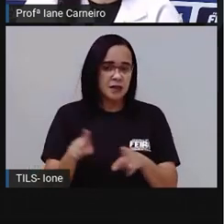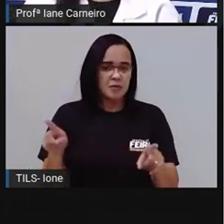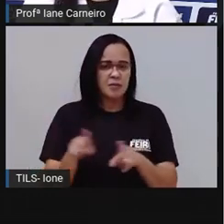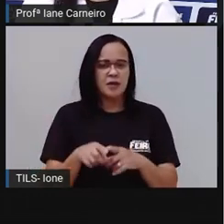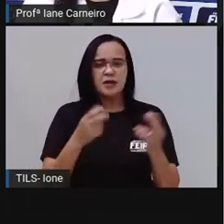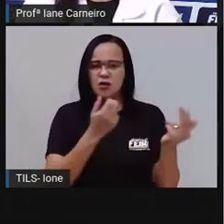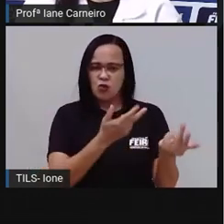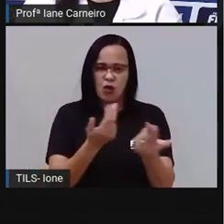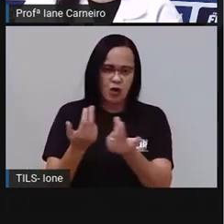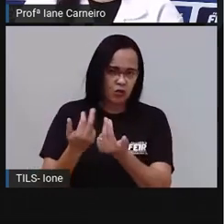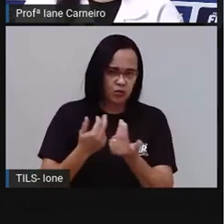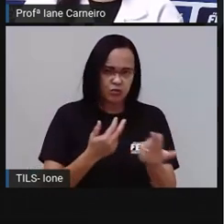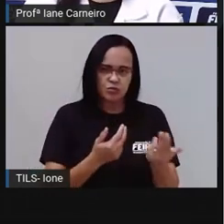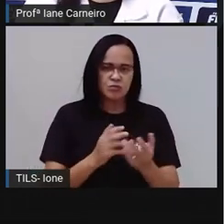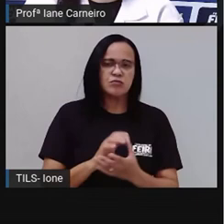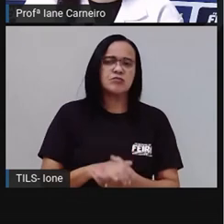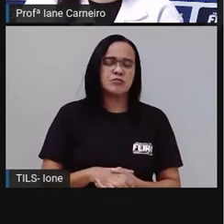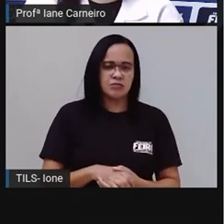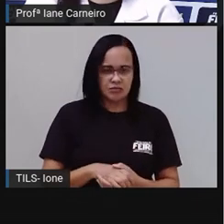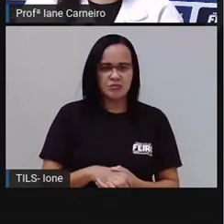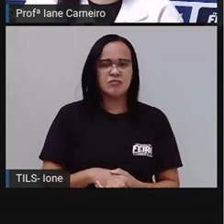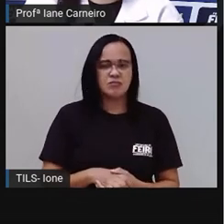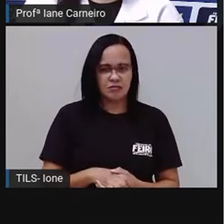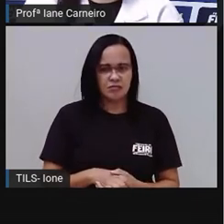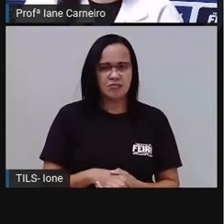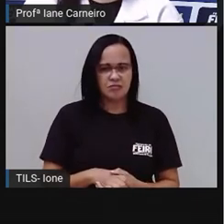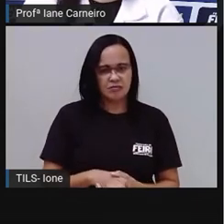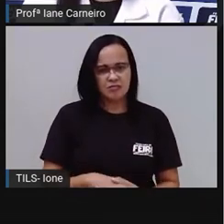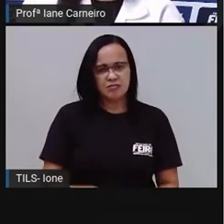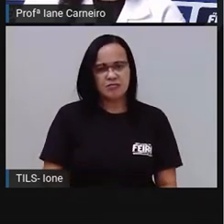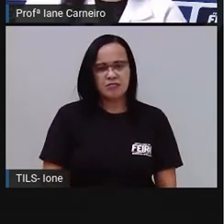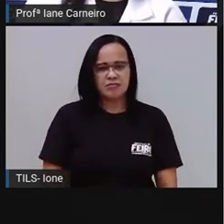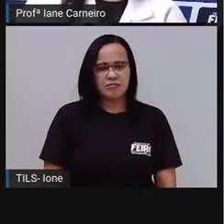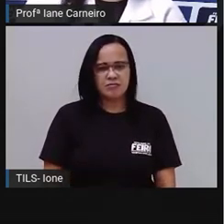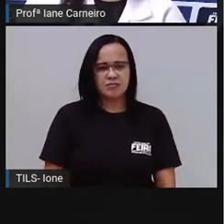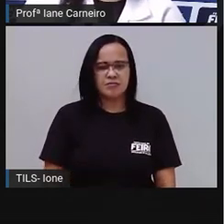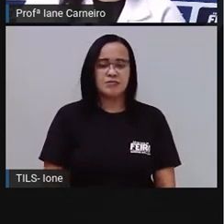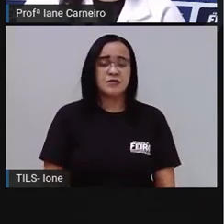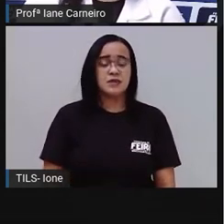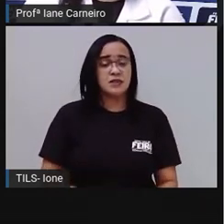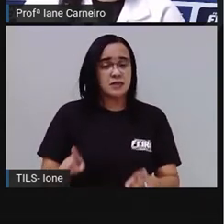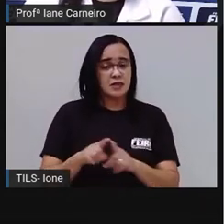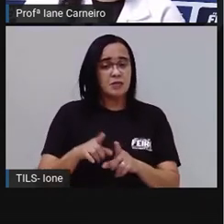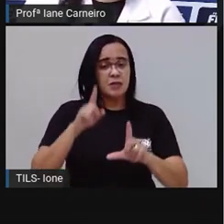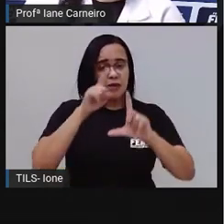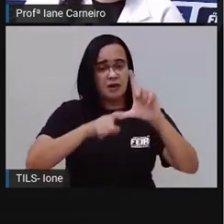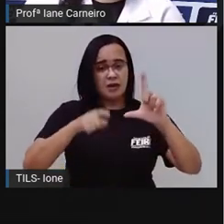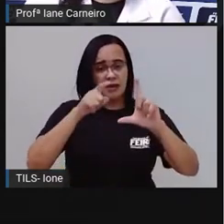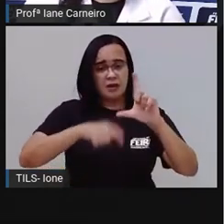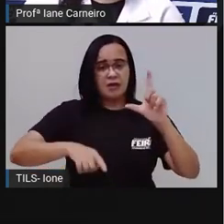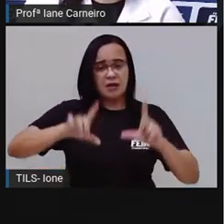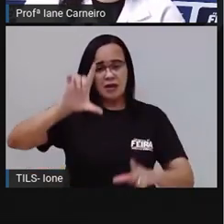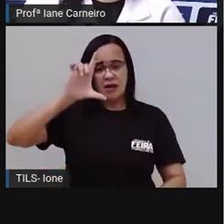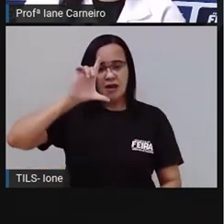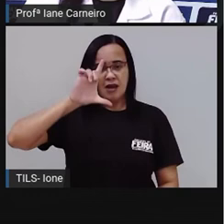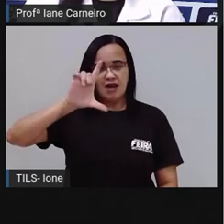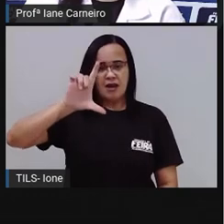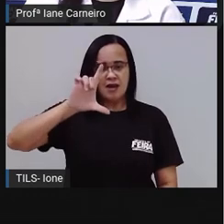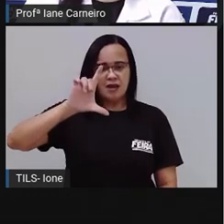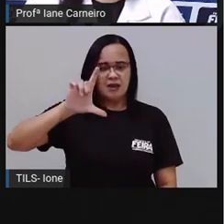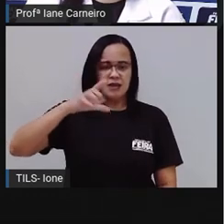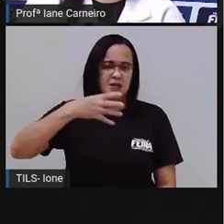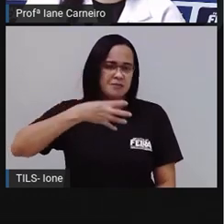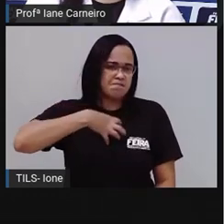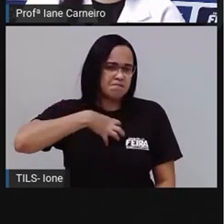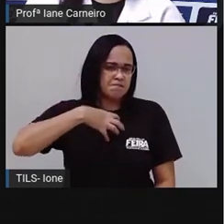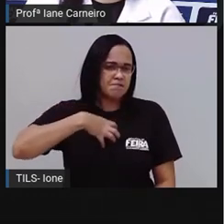Kiwi e Caio, beleza? Aqui nós temos a letra L, né? E o som que